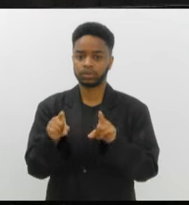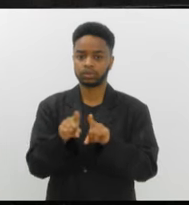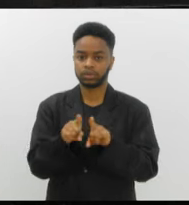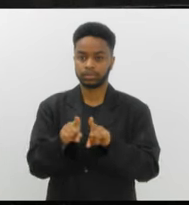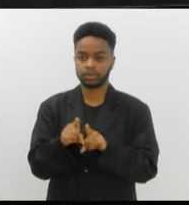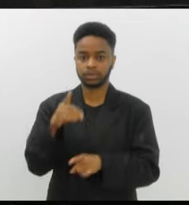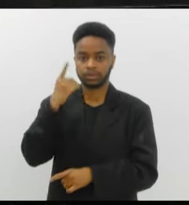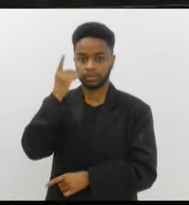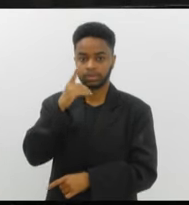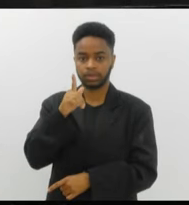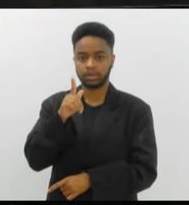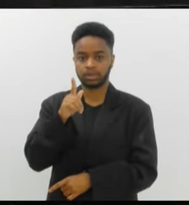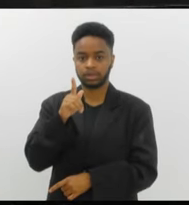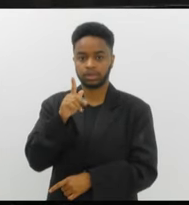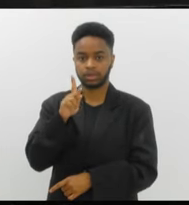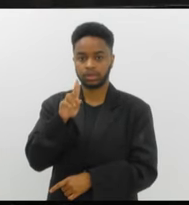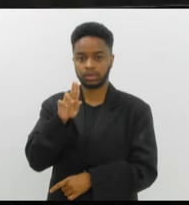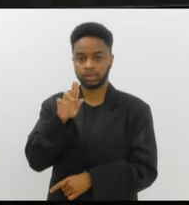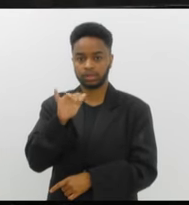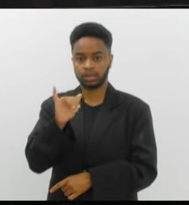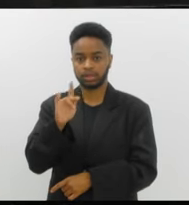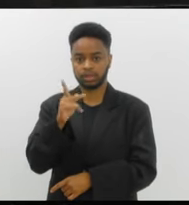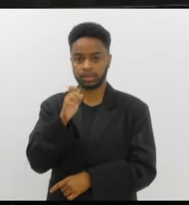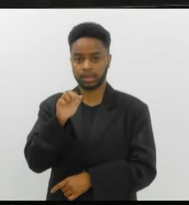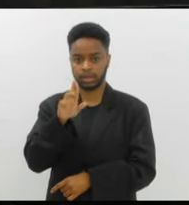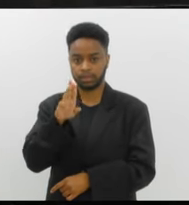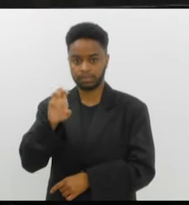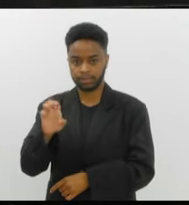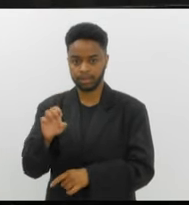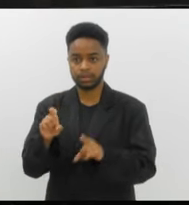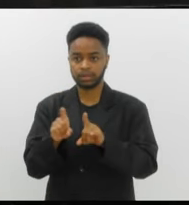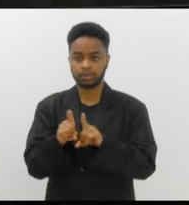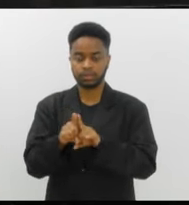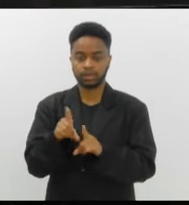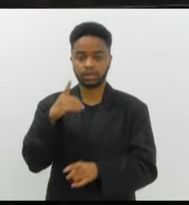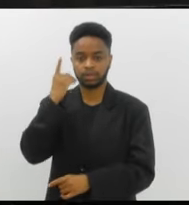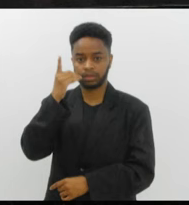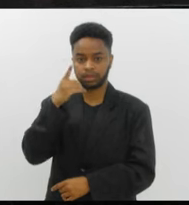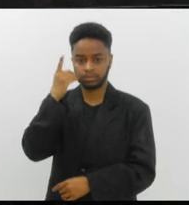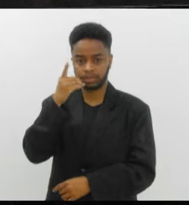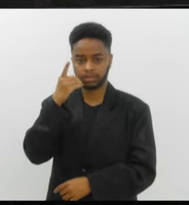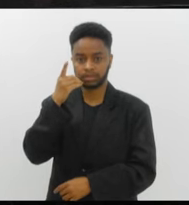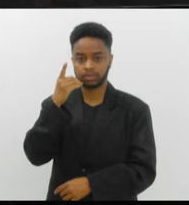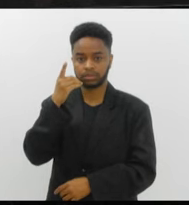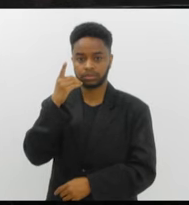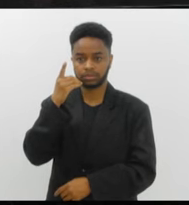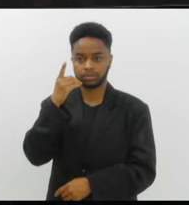o deputado Guilherme Schleder e o deputado